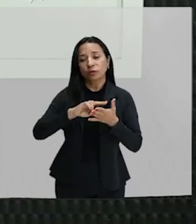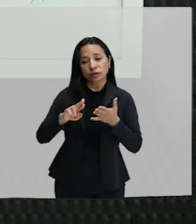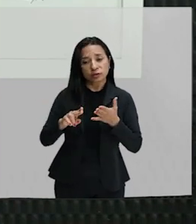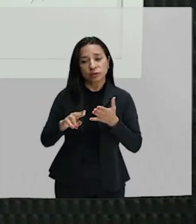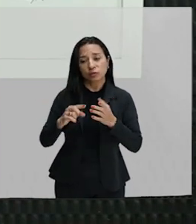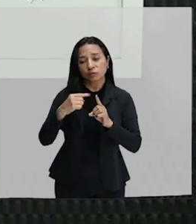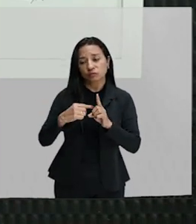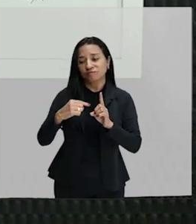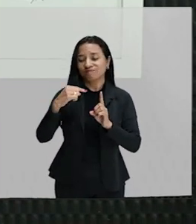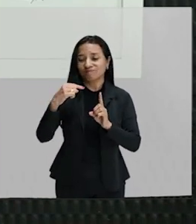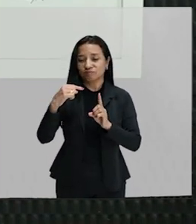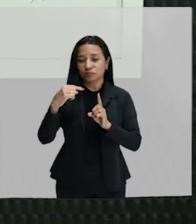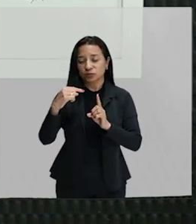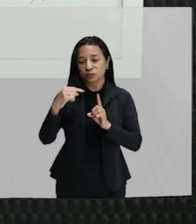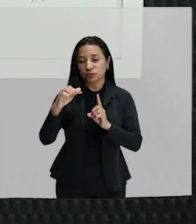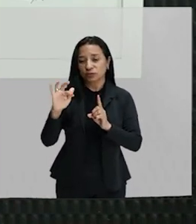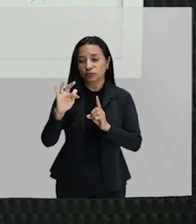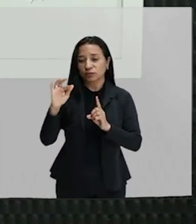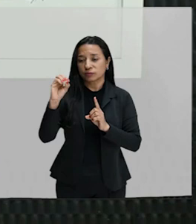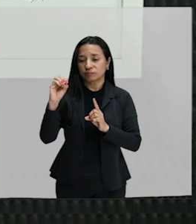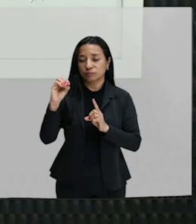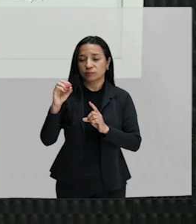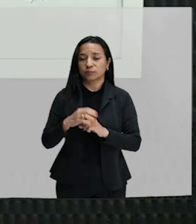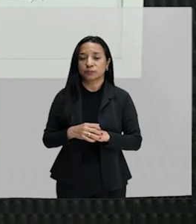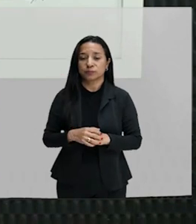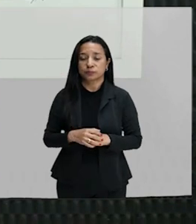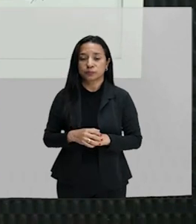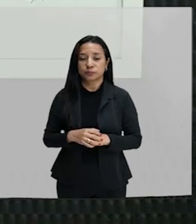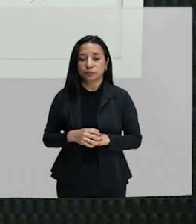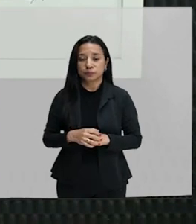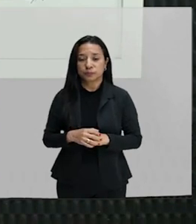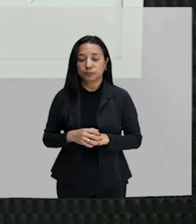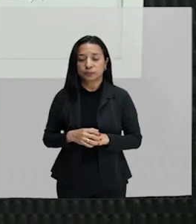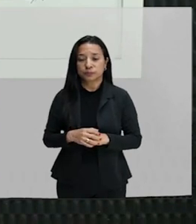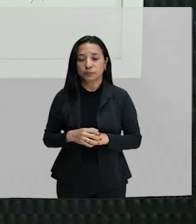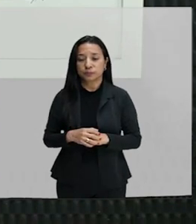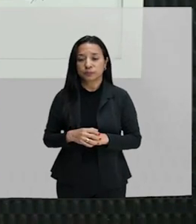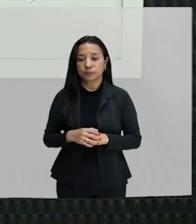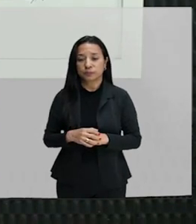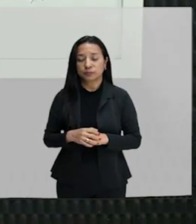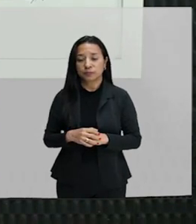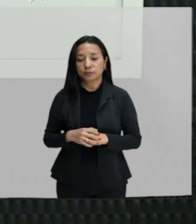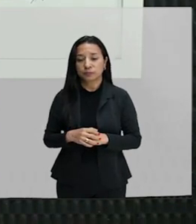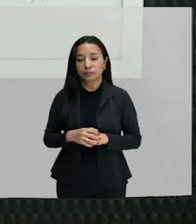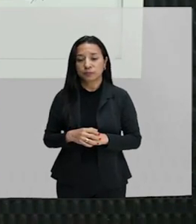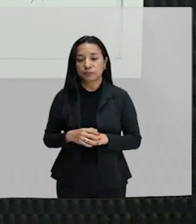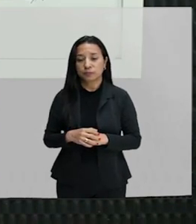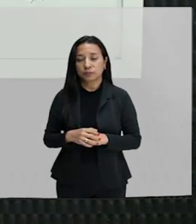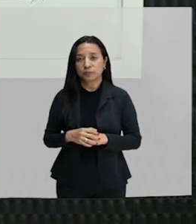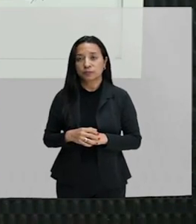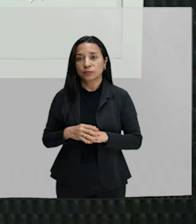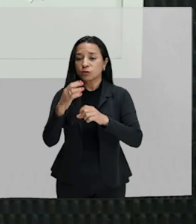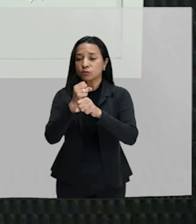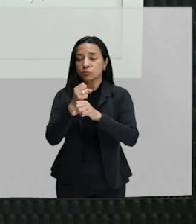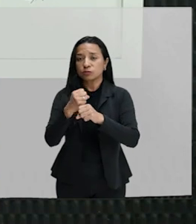variação de temperatura na escala cels sobre 5 vai ser igual a variação